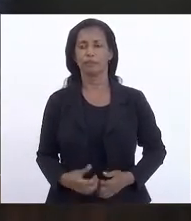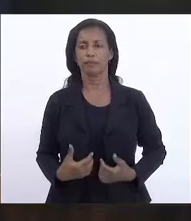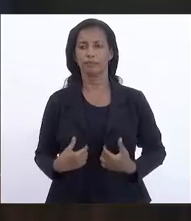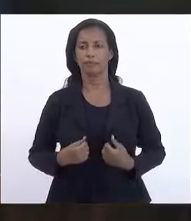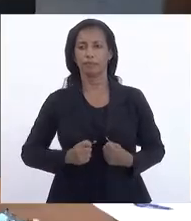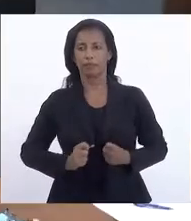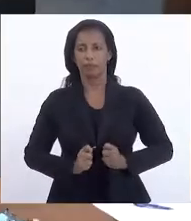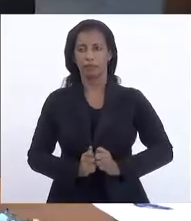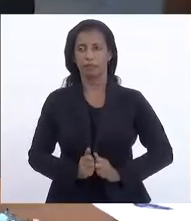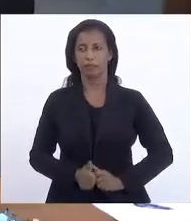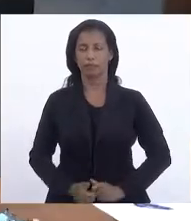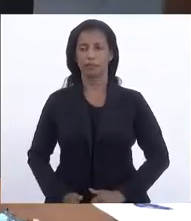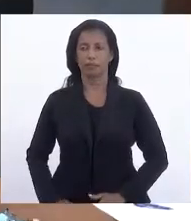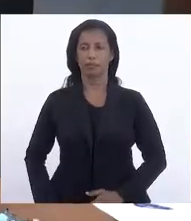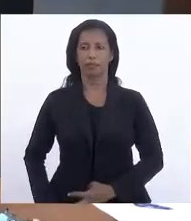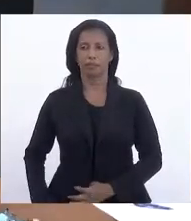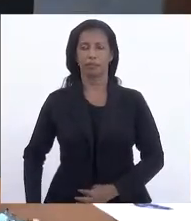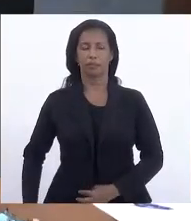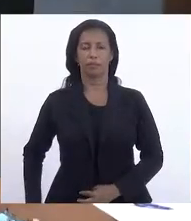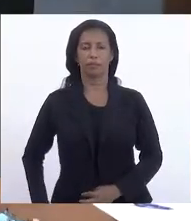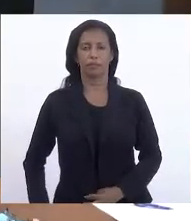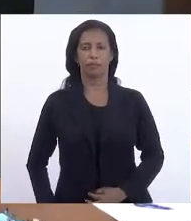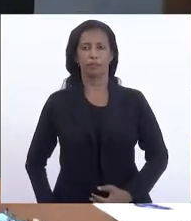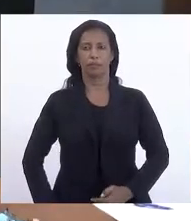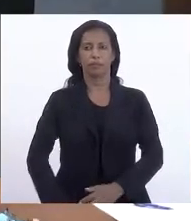Pela hora é o final, volta só mais um projeto. anunciar